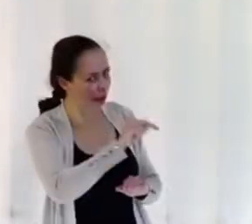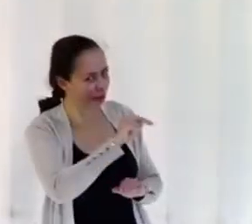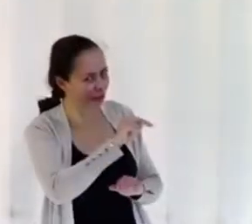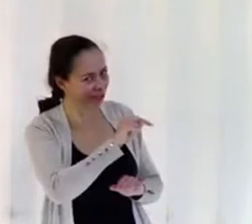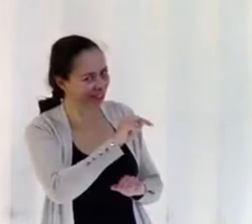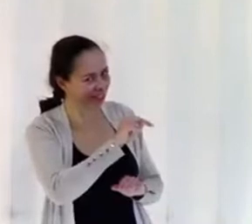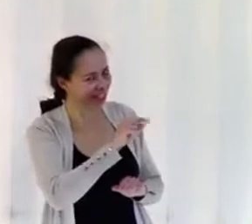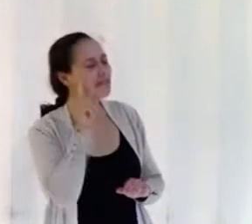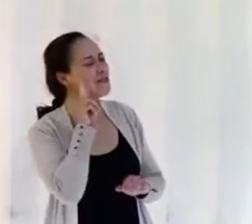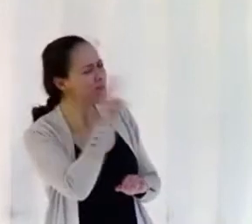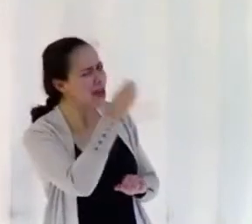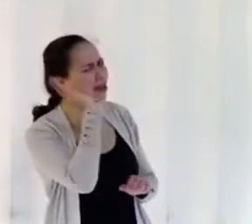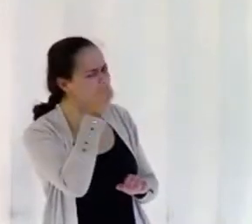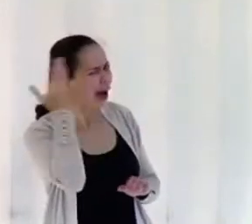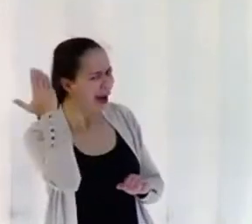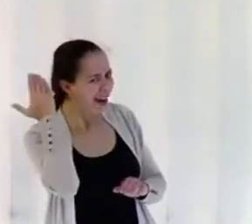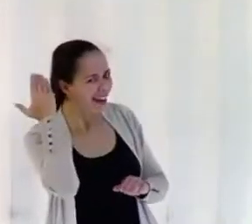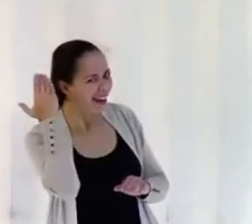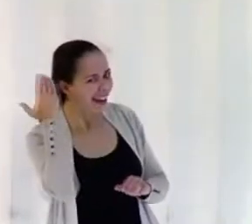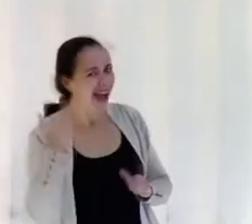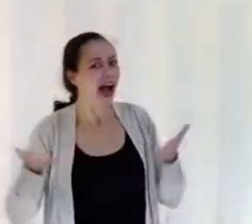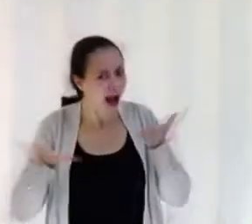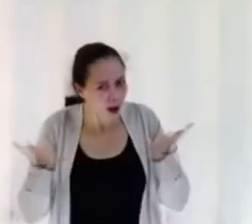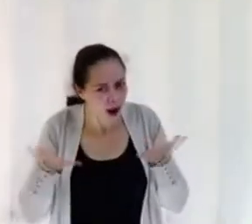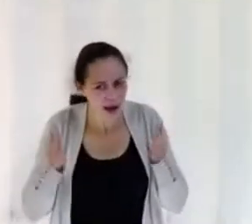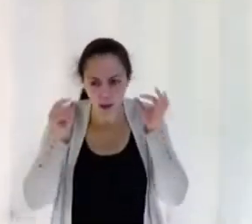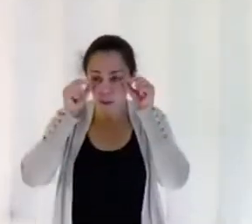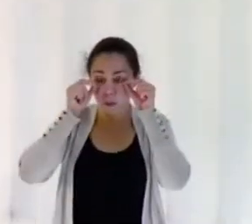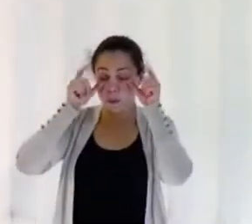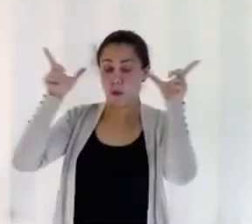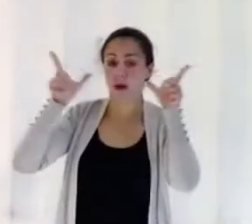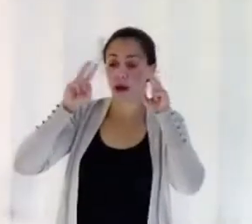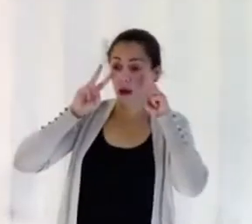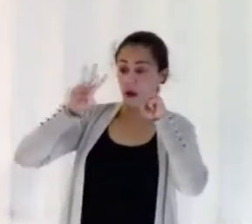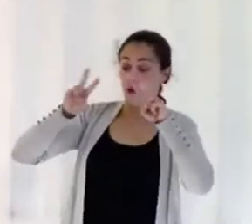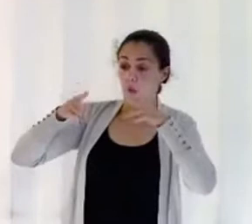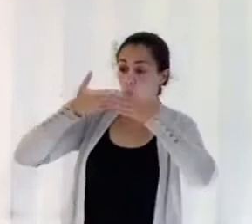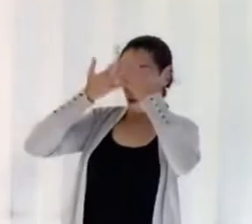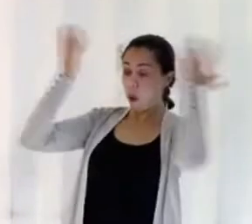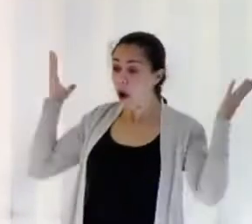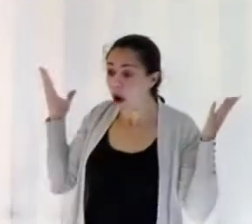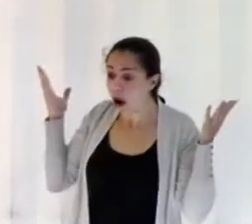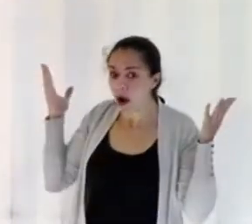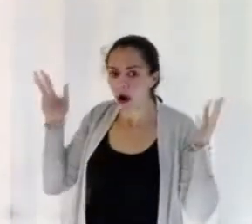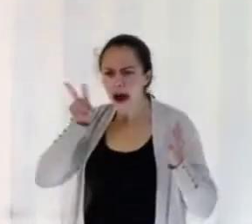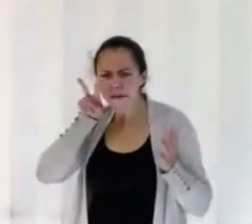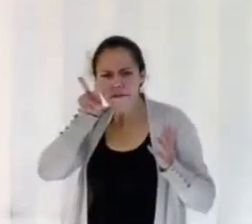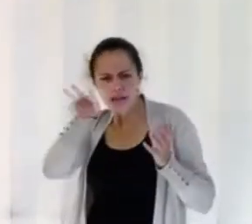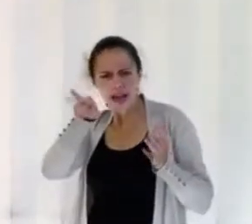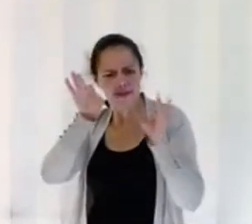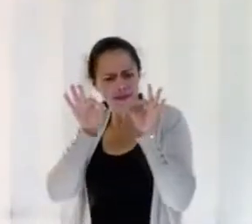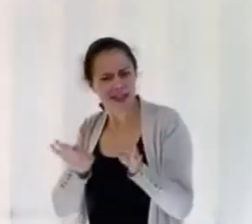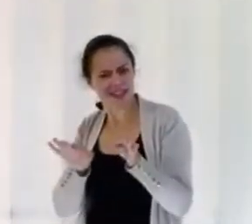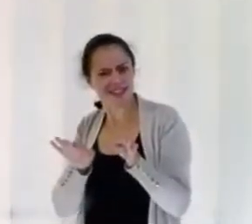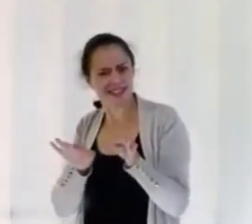Essa mensagem é agora muito mais clara e visível, por isso não podemos negligenciá-la.